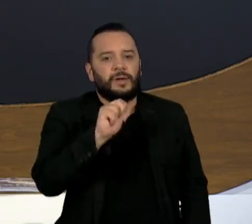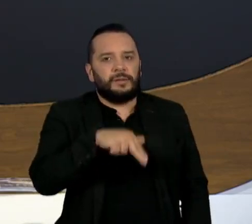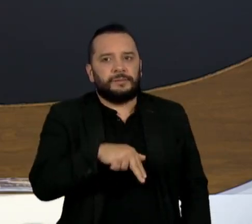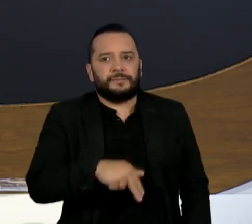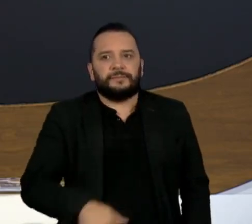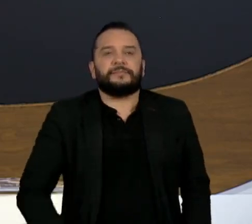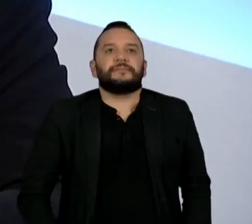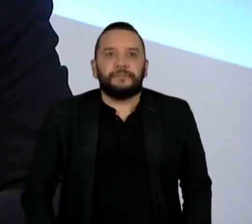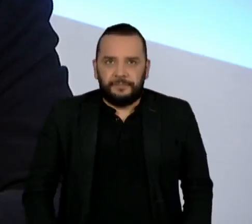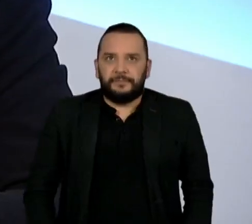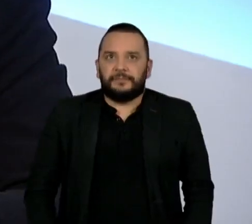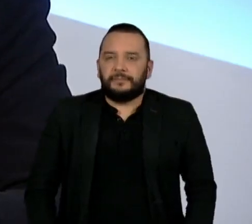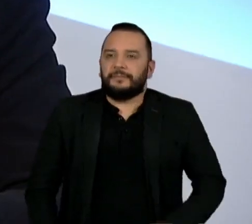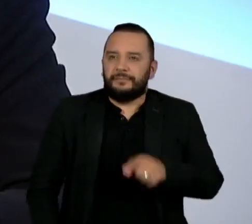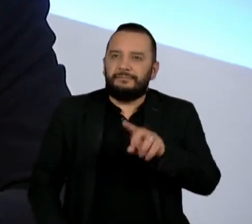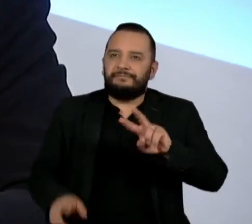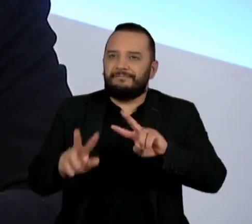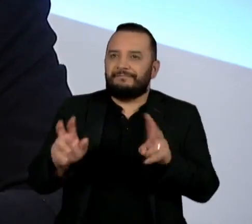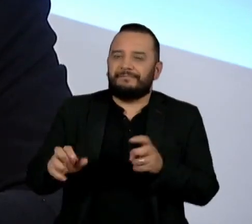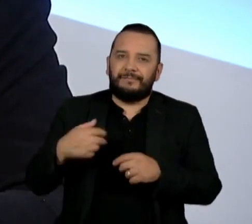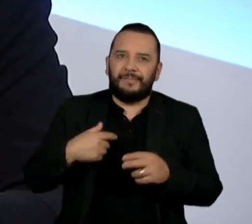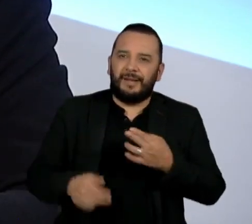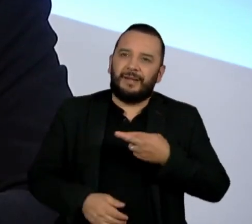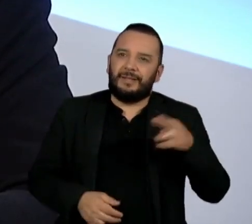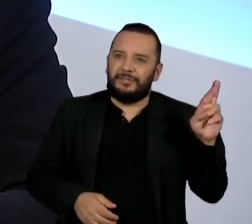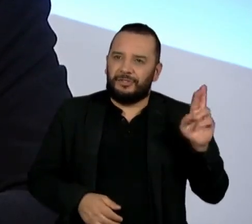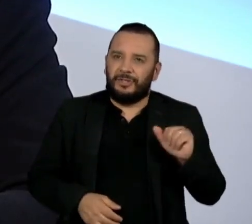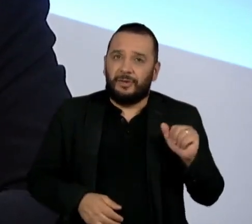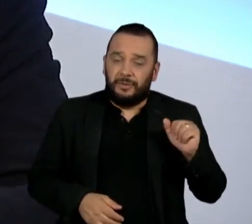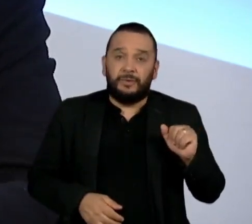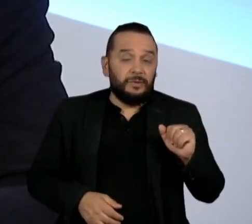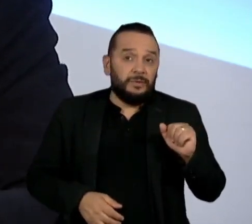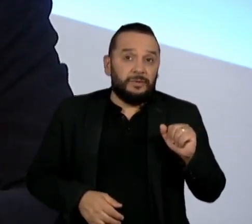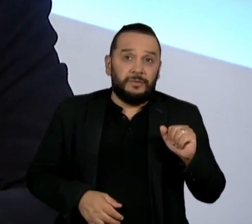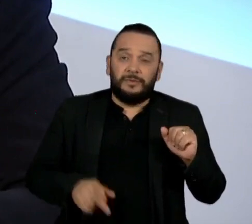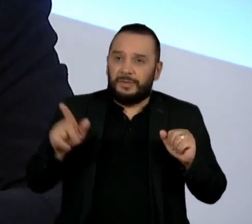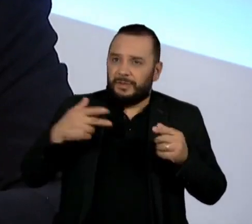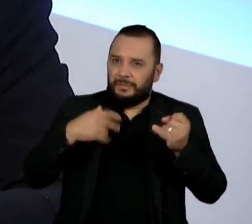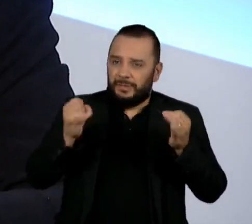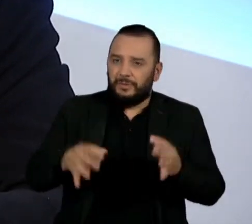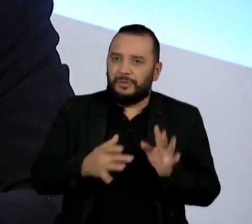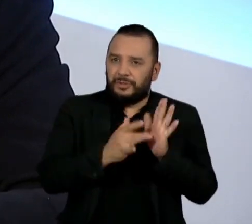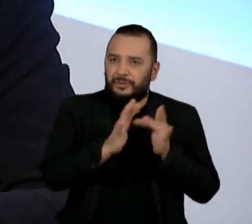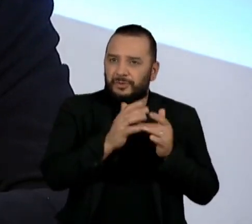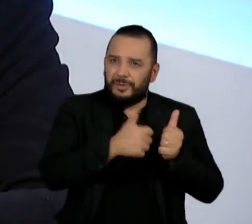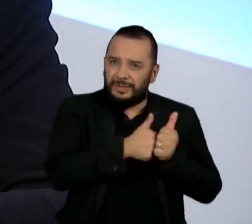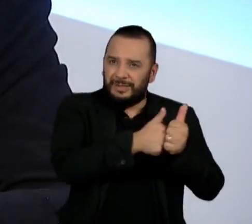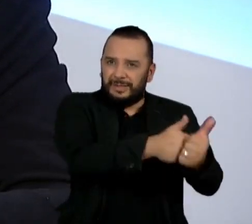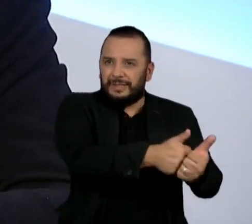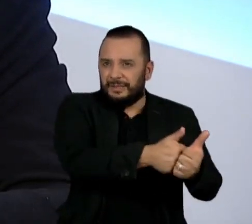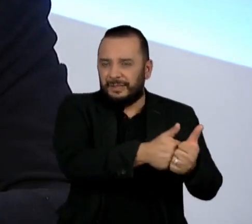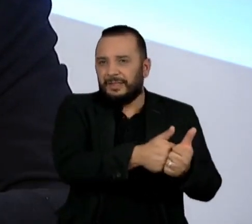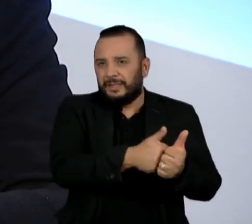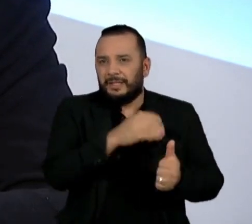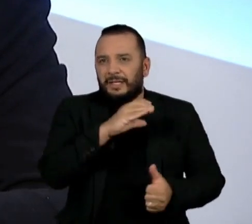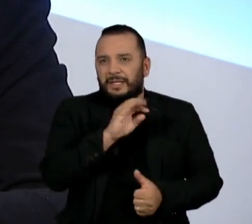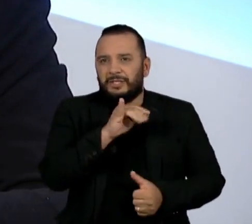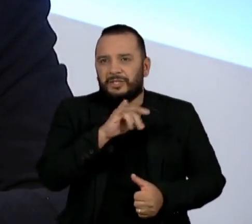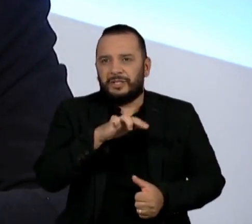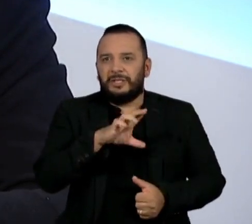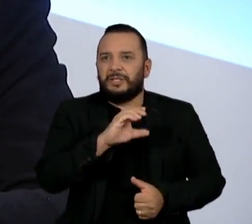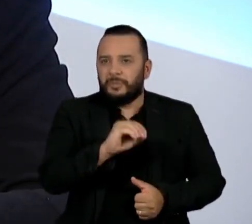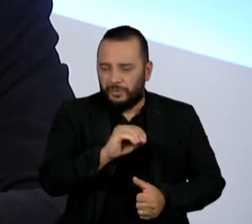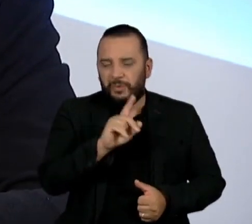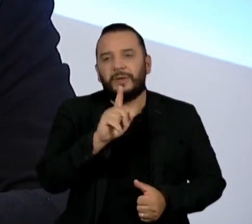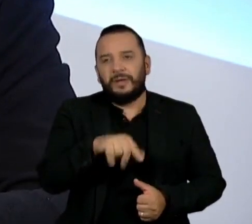Boa noite. Eu queria continuar no tema da religião. Frenzen, como você disse, o cristianismo que você retrata no livro, ele é bastante progressista, engajado em